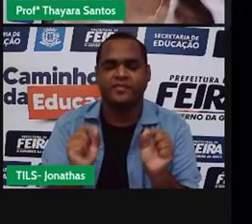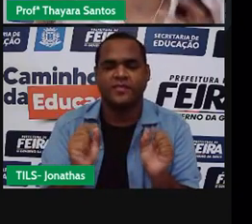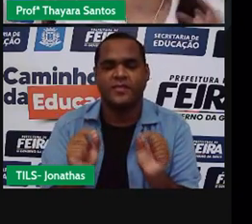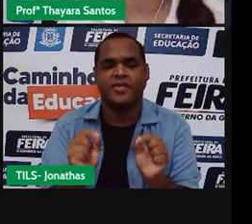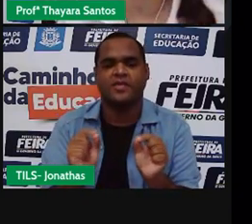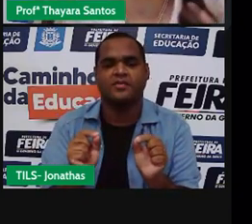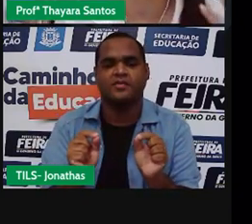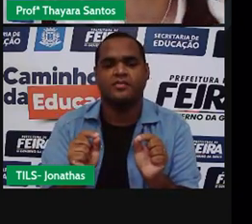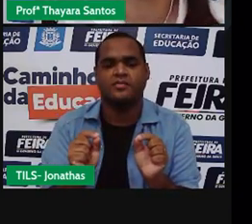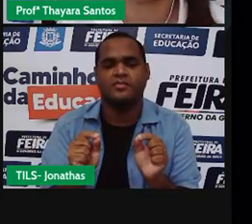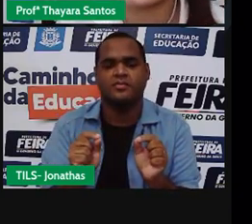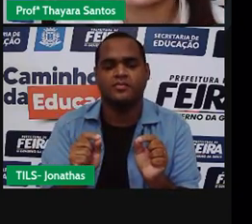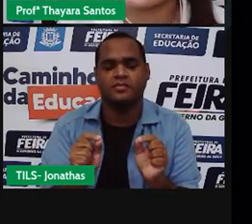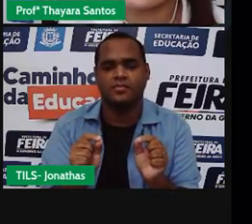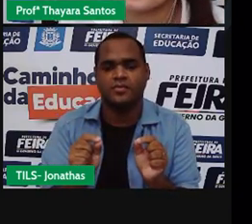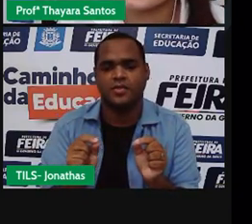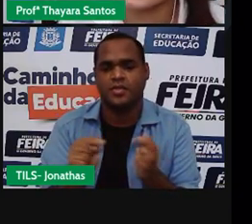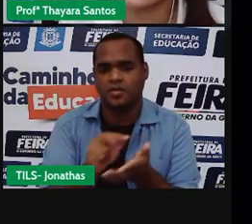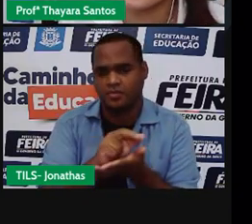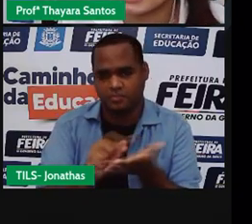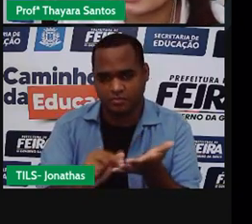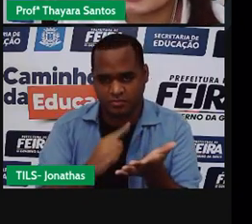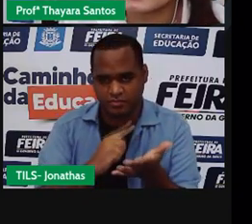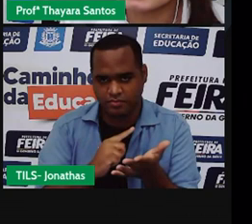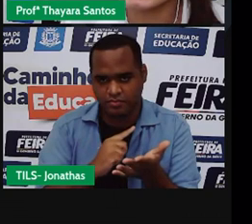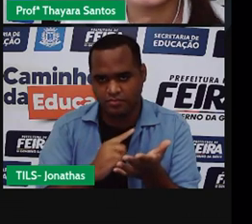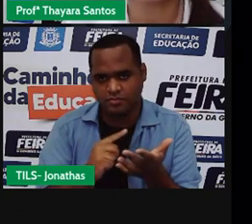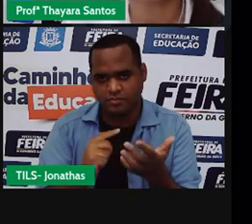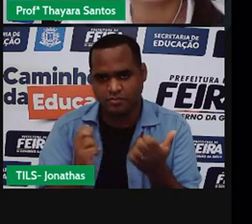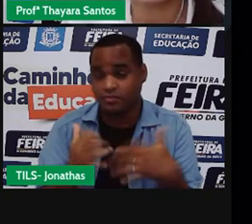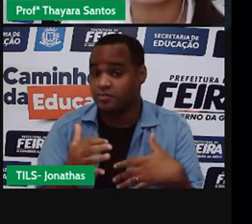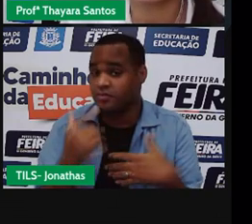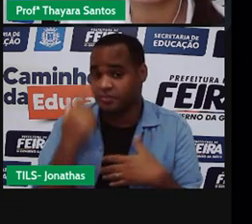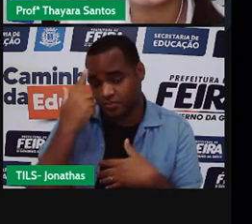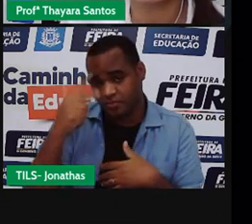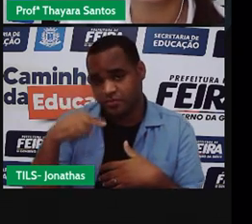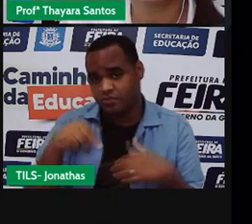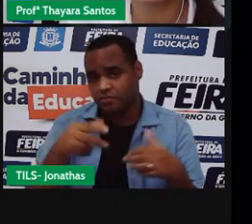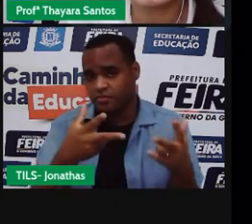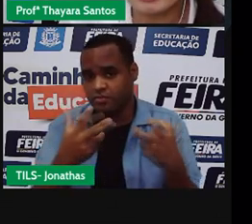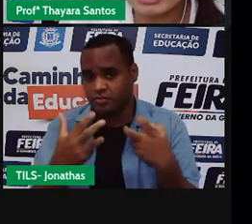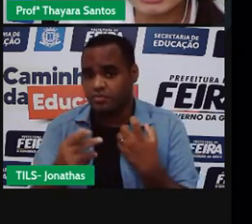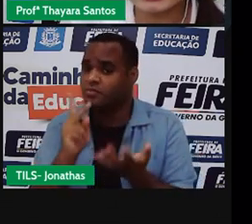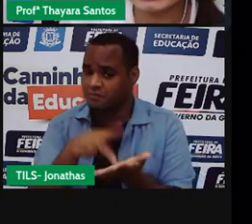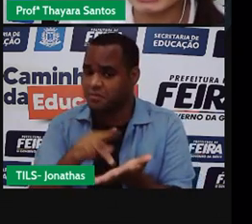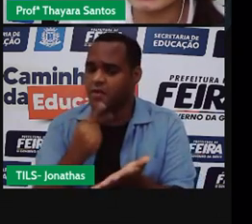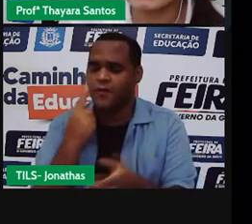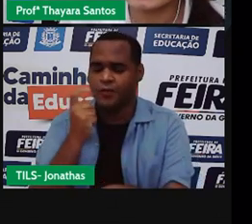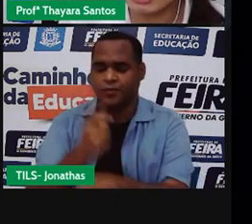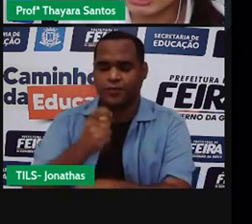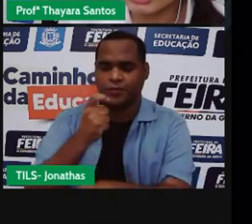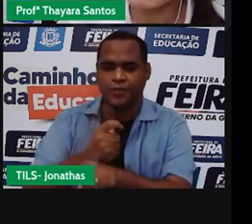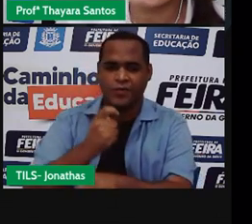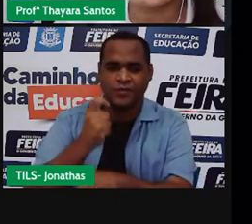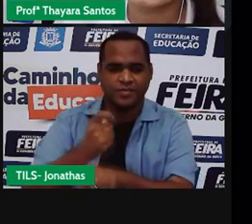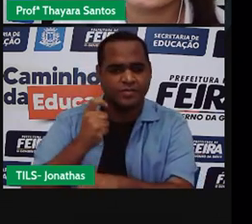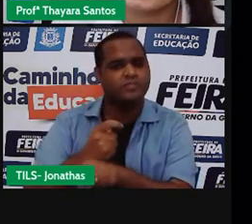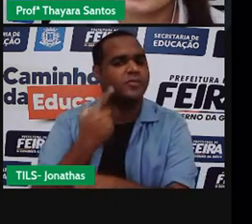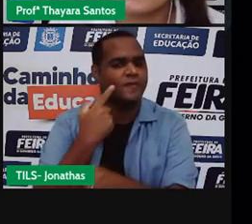que, qual é o estado que os átomos ficam assim grudadinhos? A gente viu que é no estado sólido. No estado